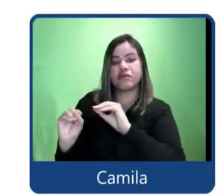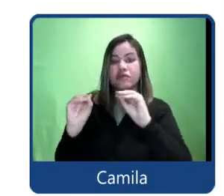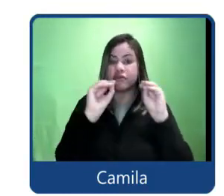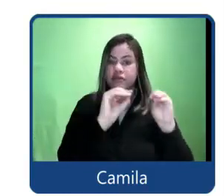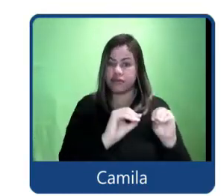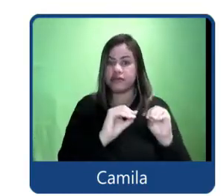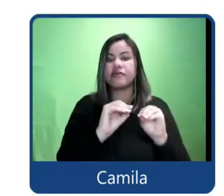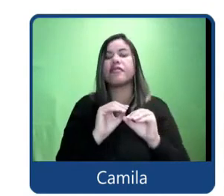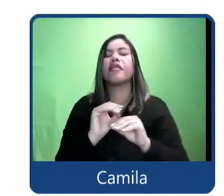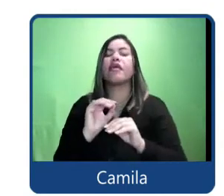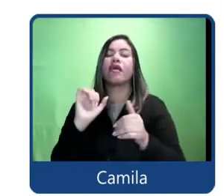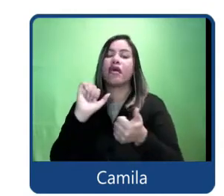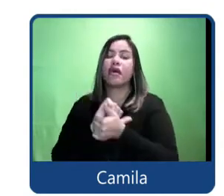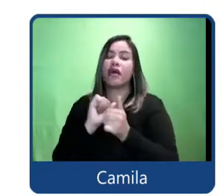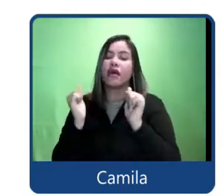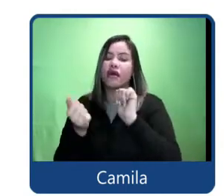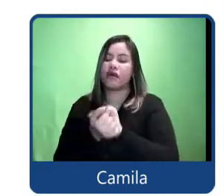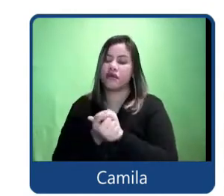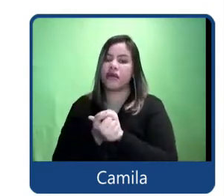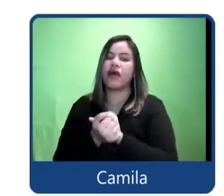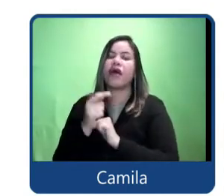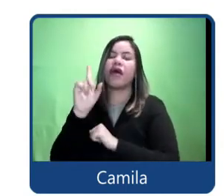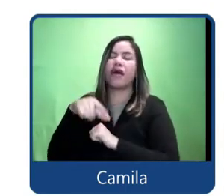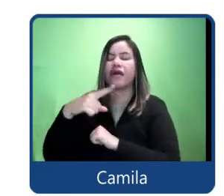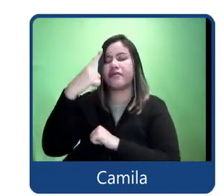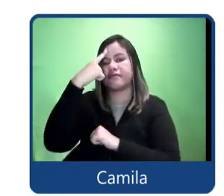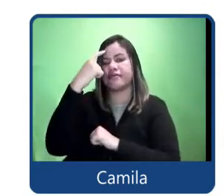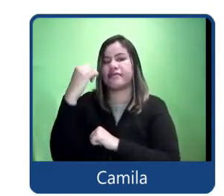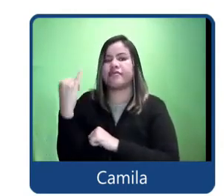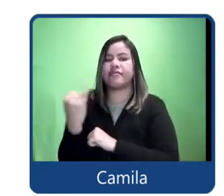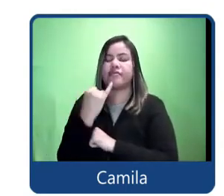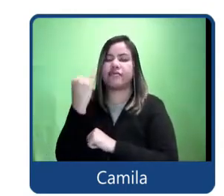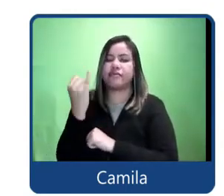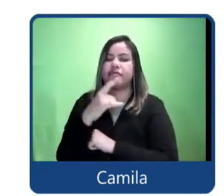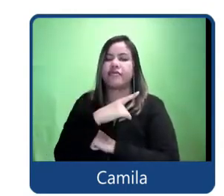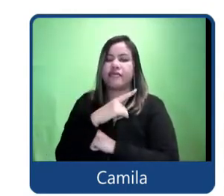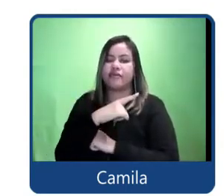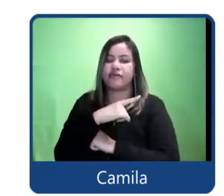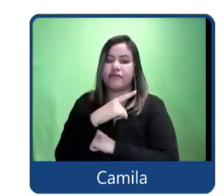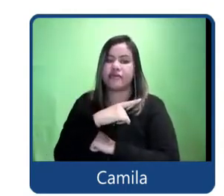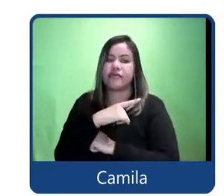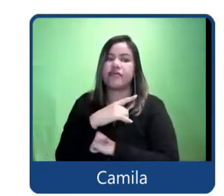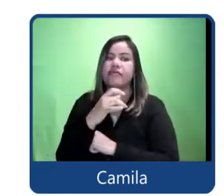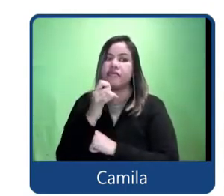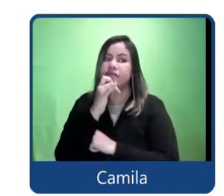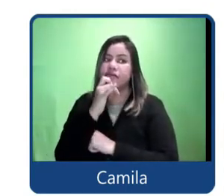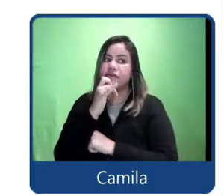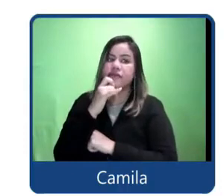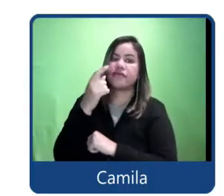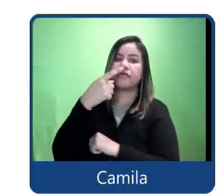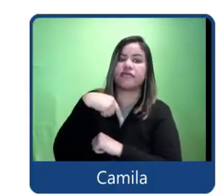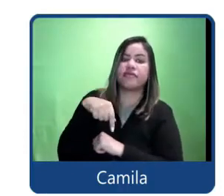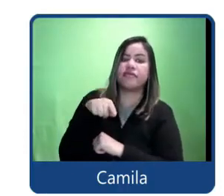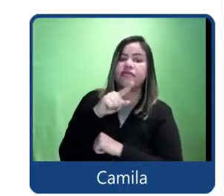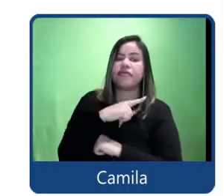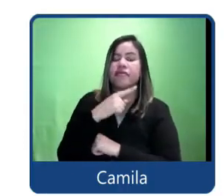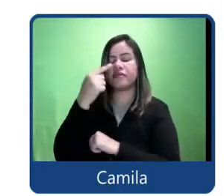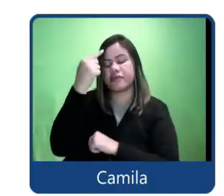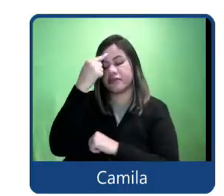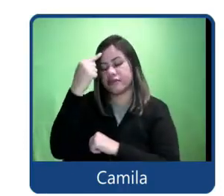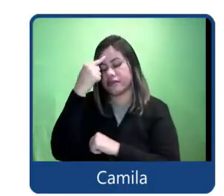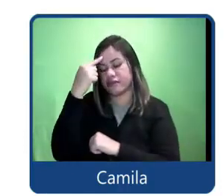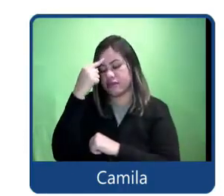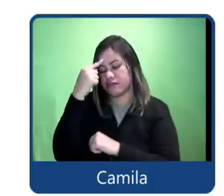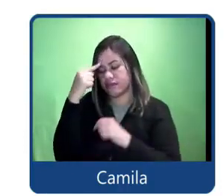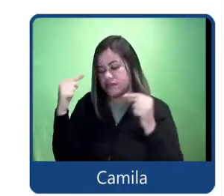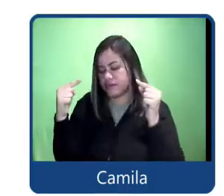né, é um conceito bastante importante, né, ou seja, como que a gente vai pensar e aplicar